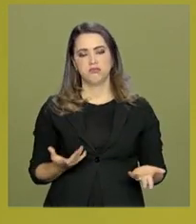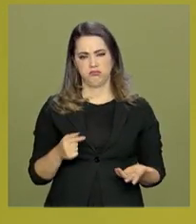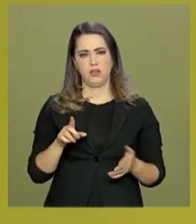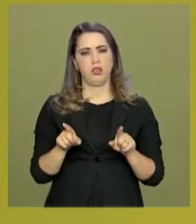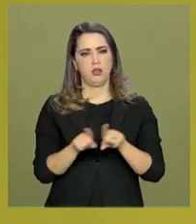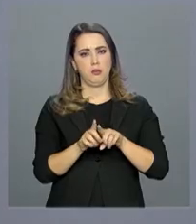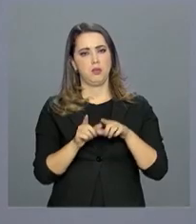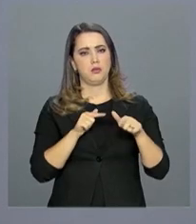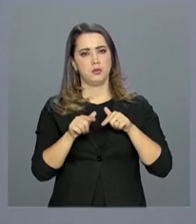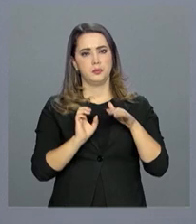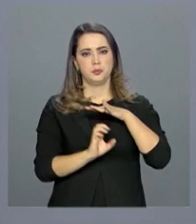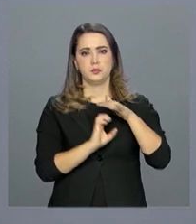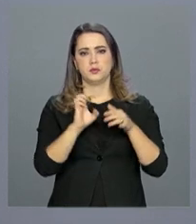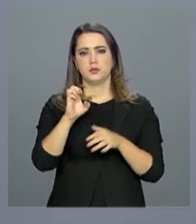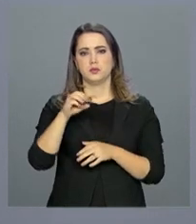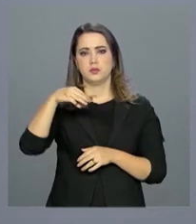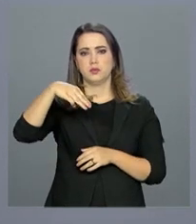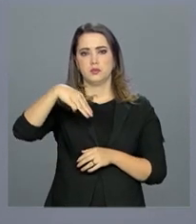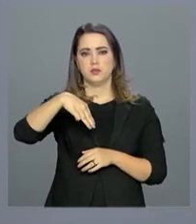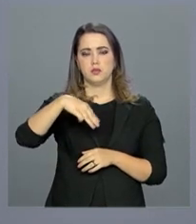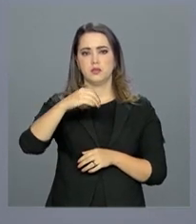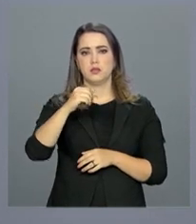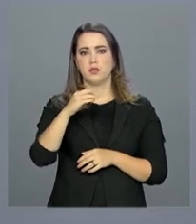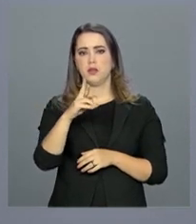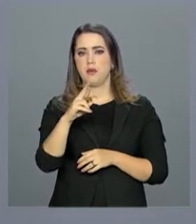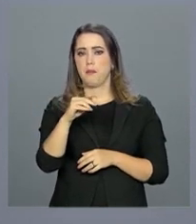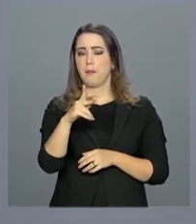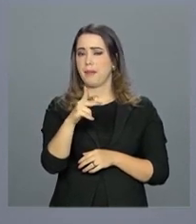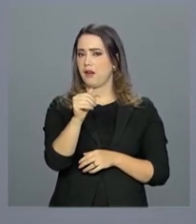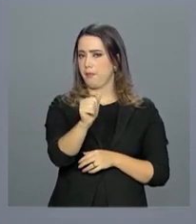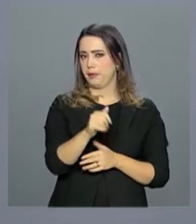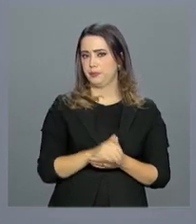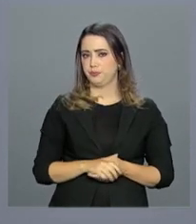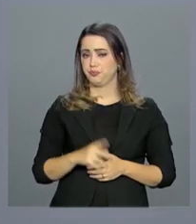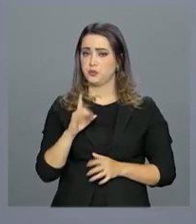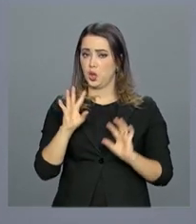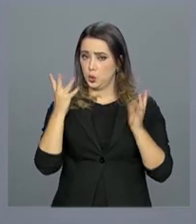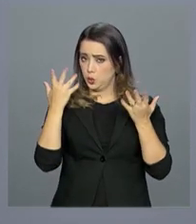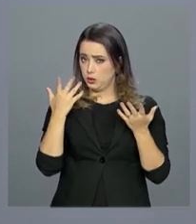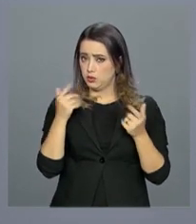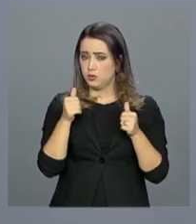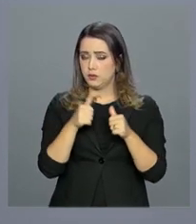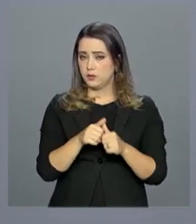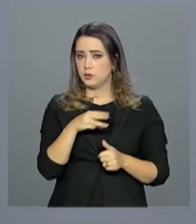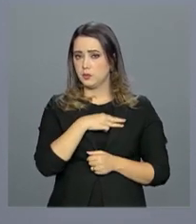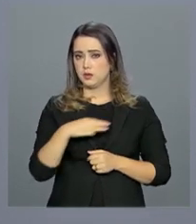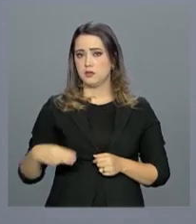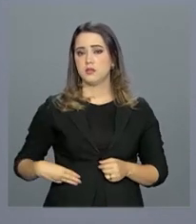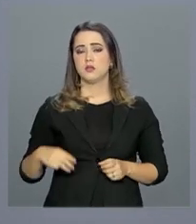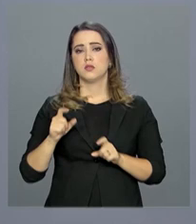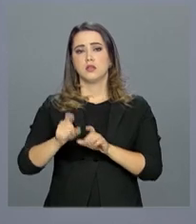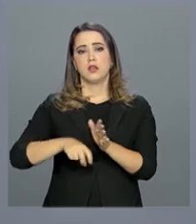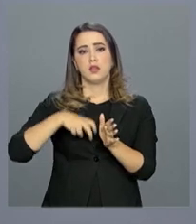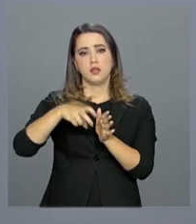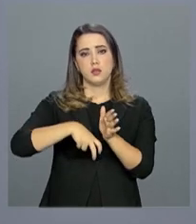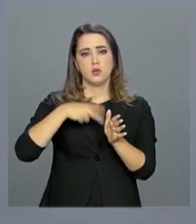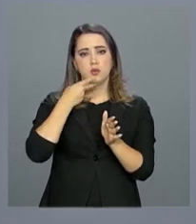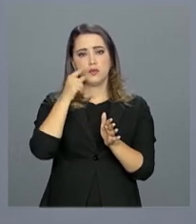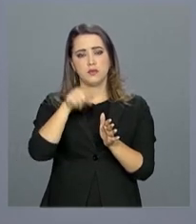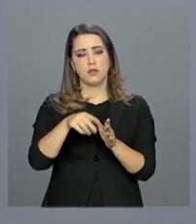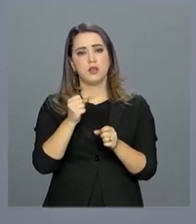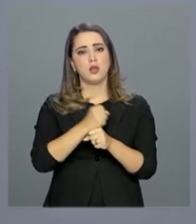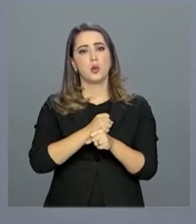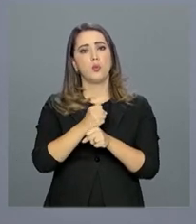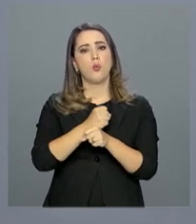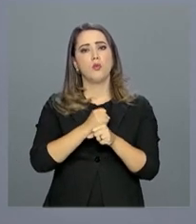fazia durante o evento no banco do brasil o ministro da agricultura blairo maggi disse que o plano safra 2008